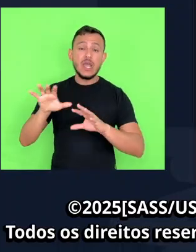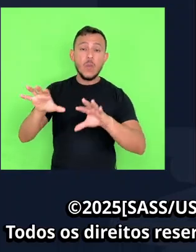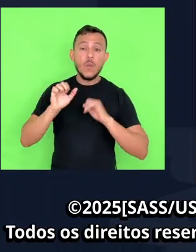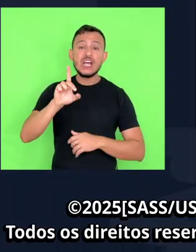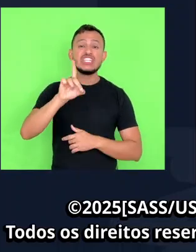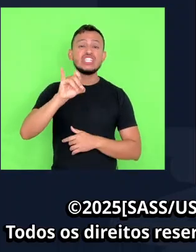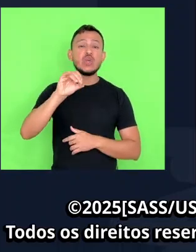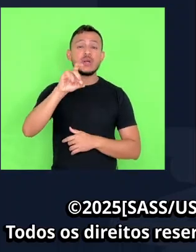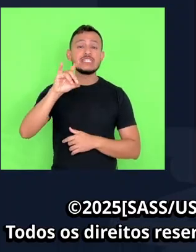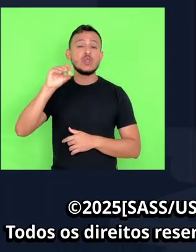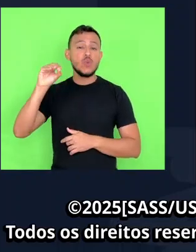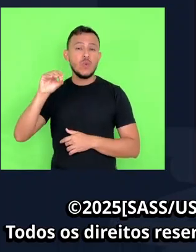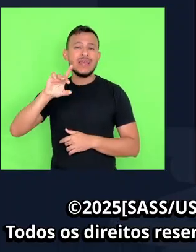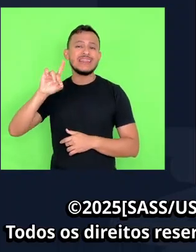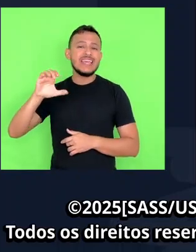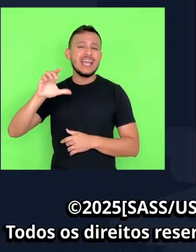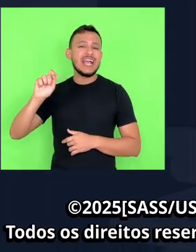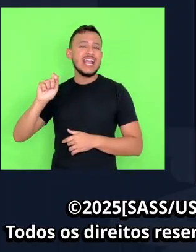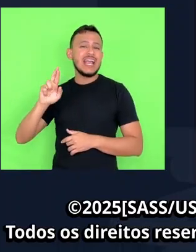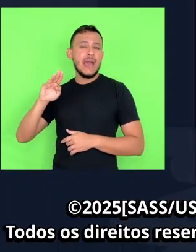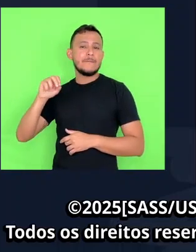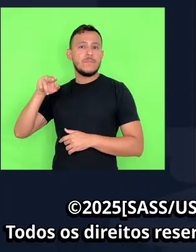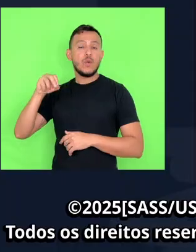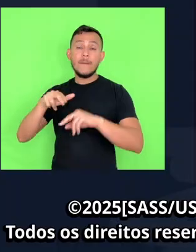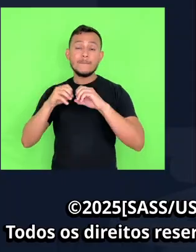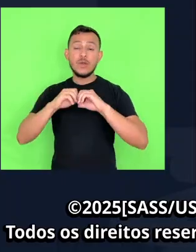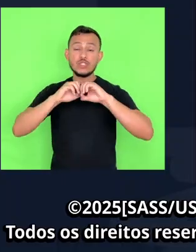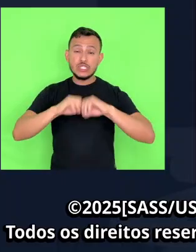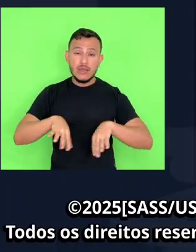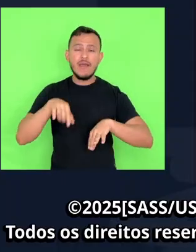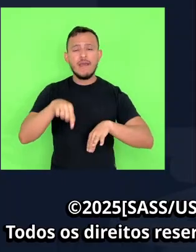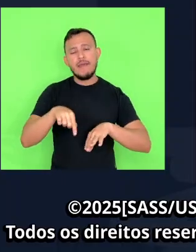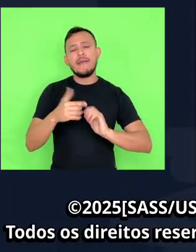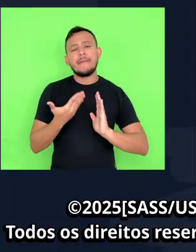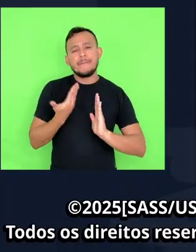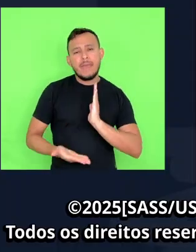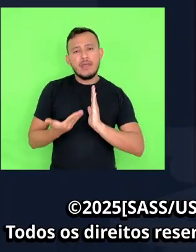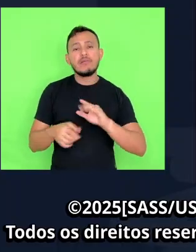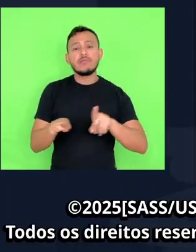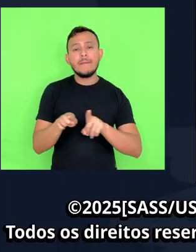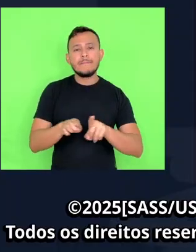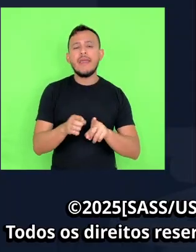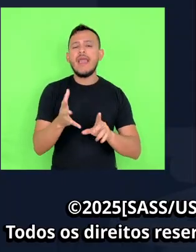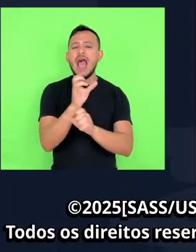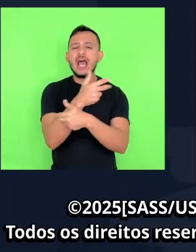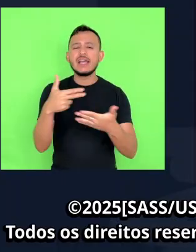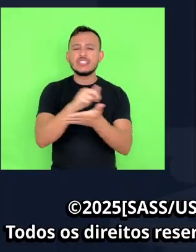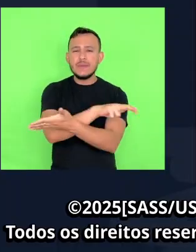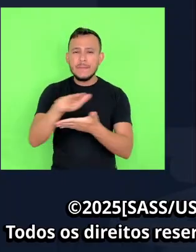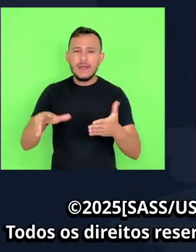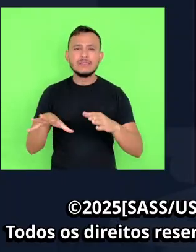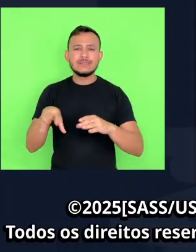carbono, podendo comprometer a sobrevivência, causando perda também da biodiversidade e